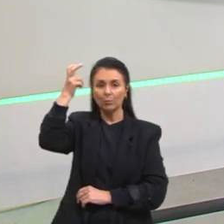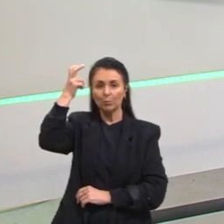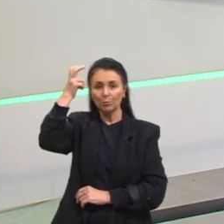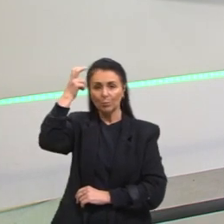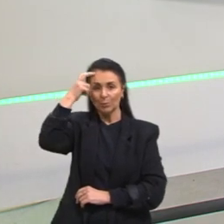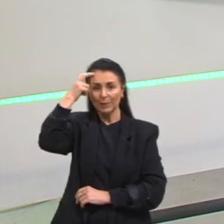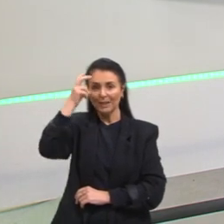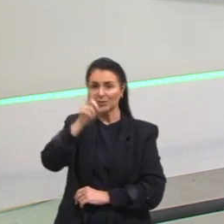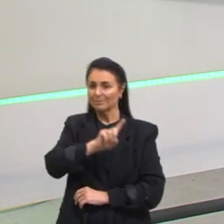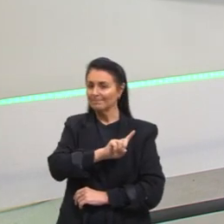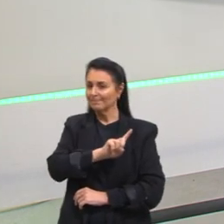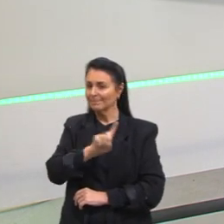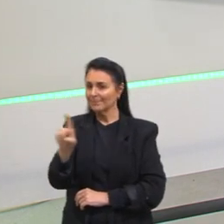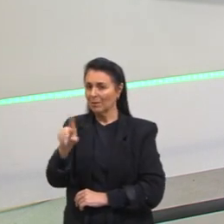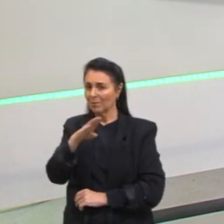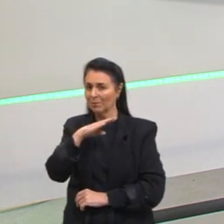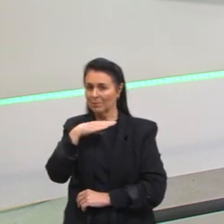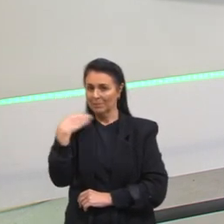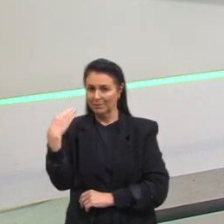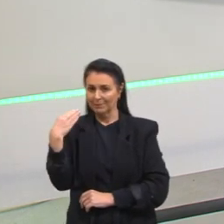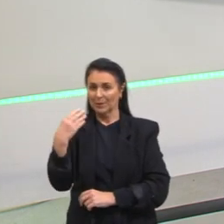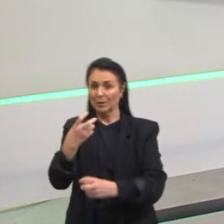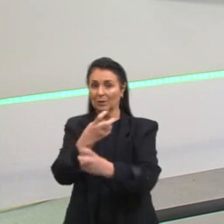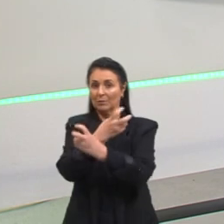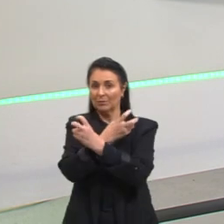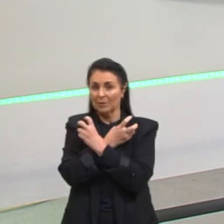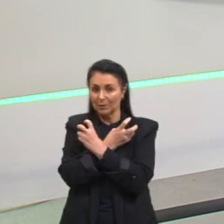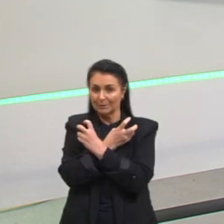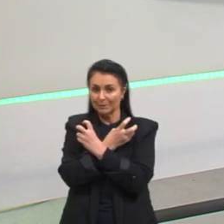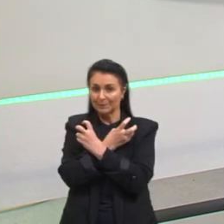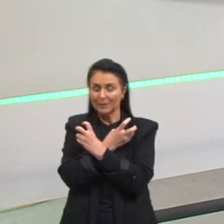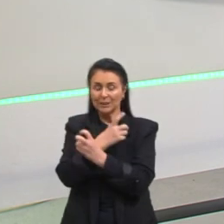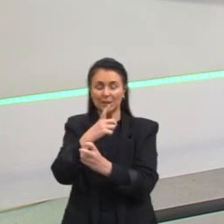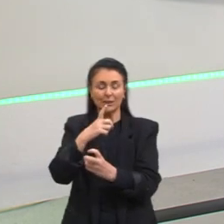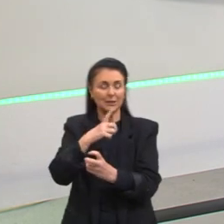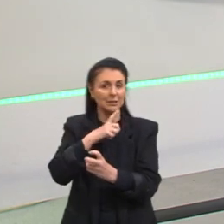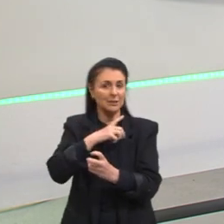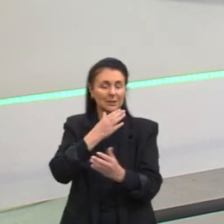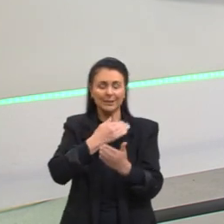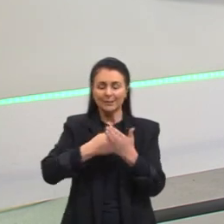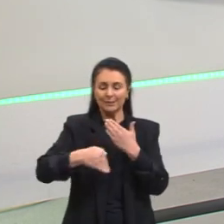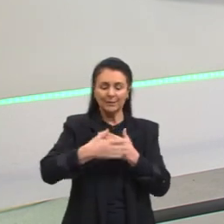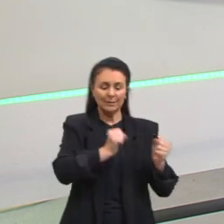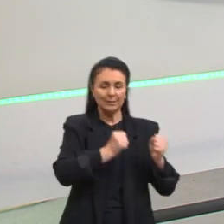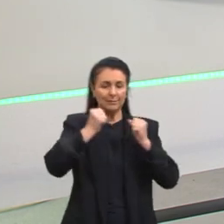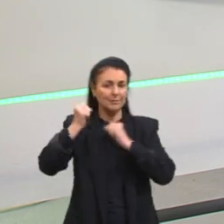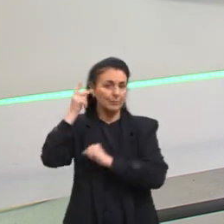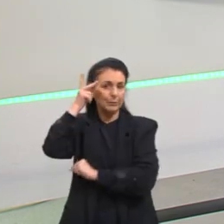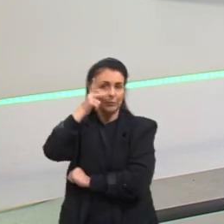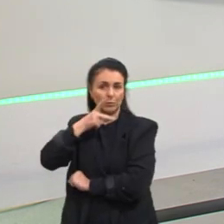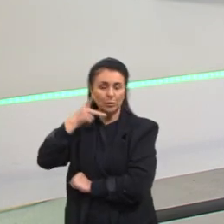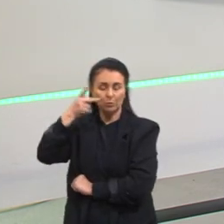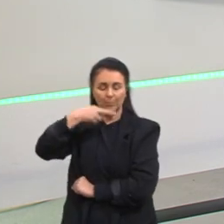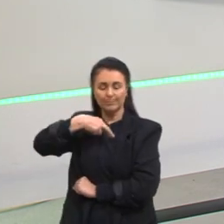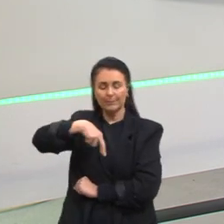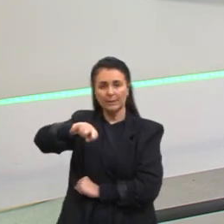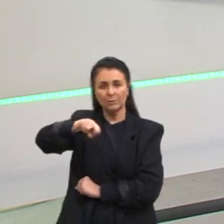imortalidade o faraó detentor de todo o poder o político